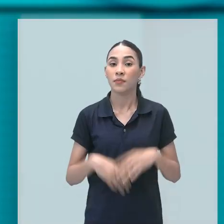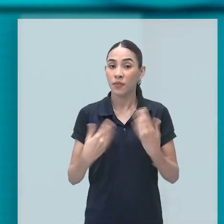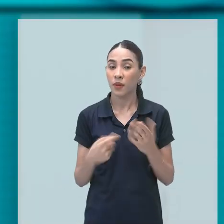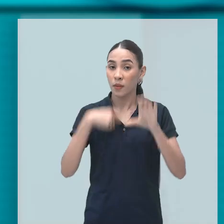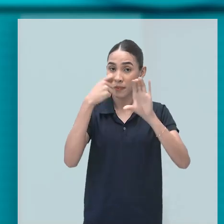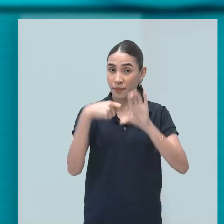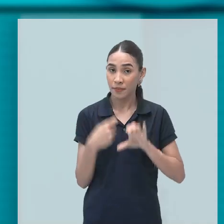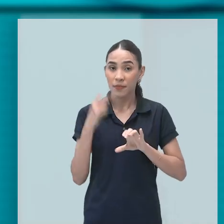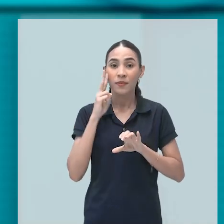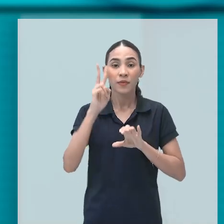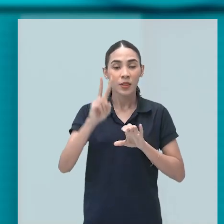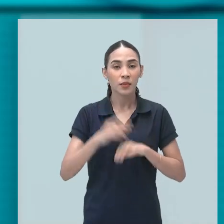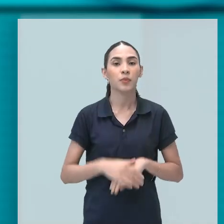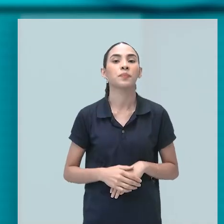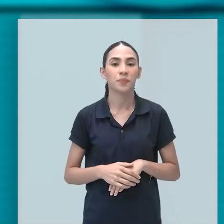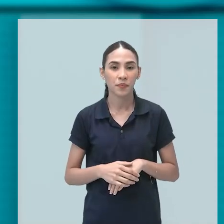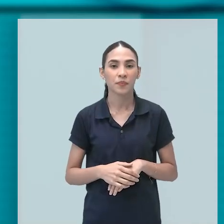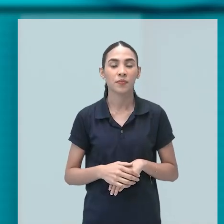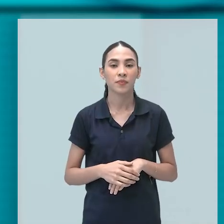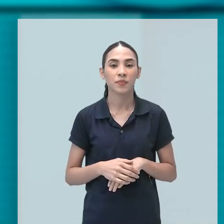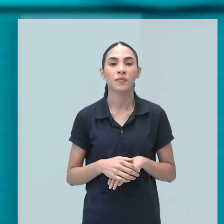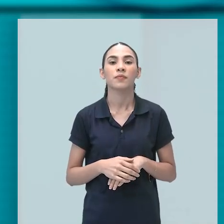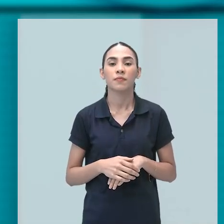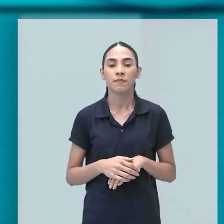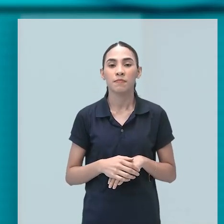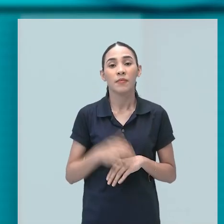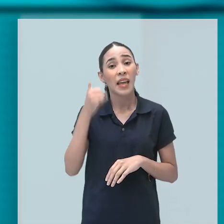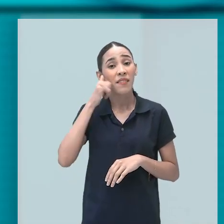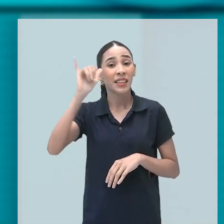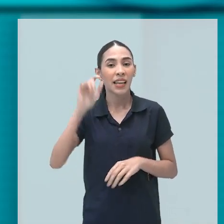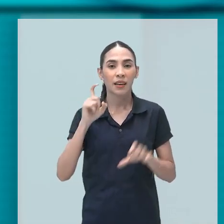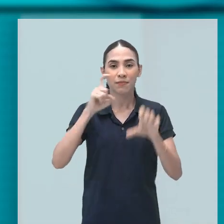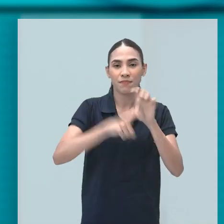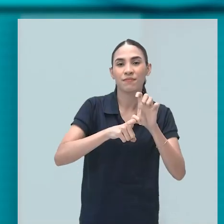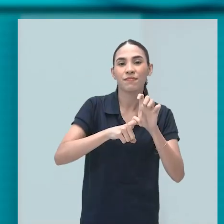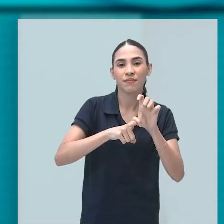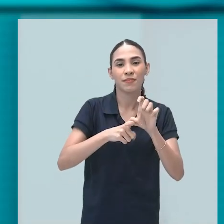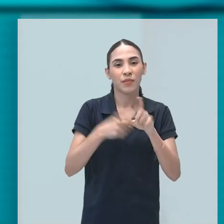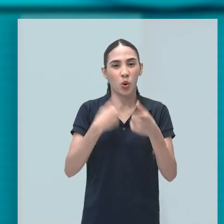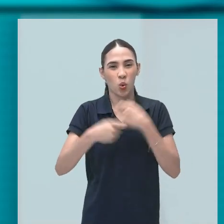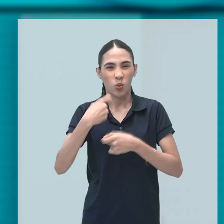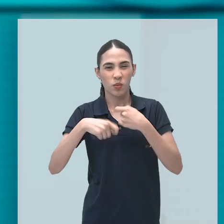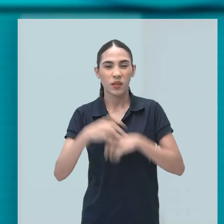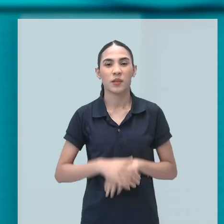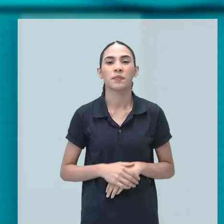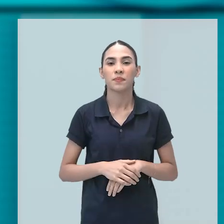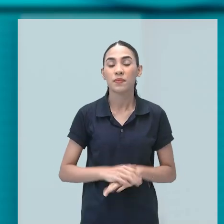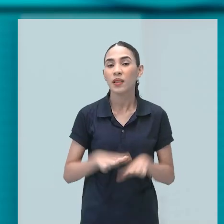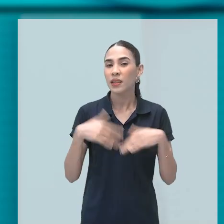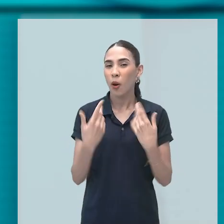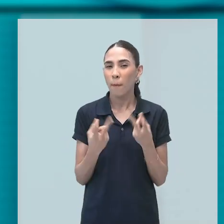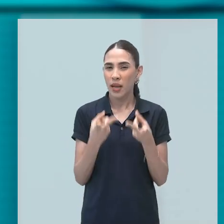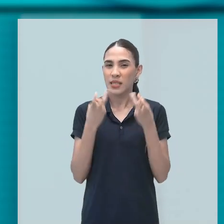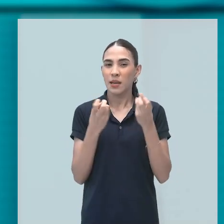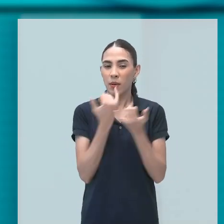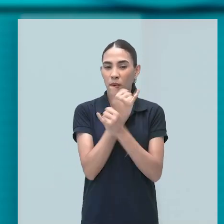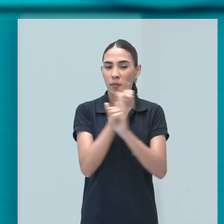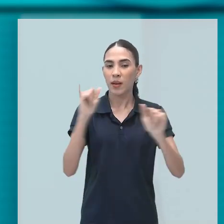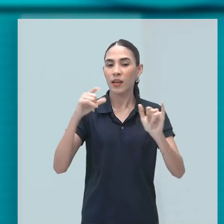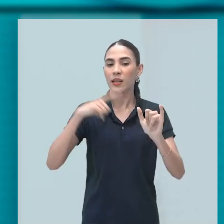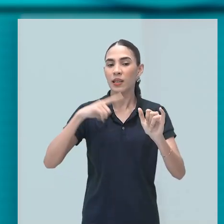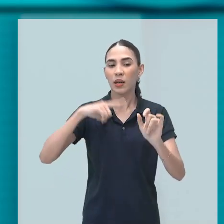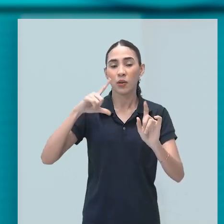assistir um vídeo intitulado aí Desenrola Brasil. Observem que essa propaganda tem um caráter